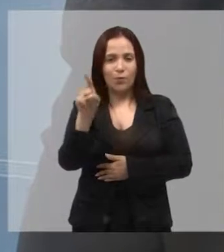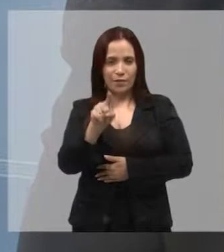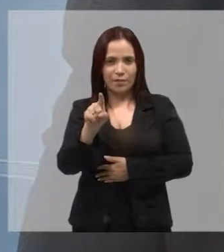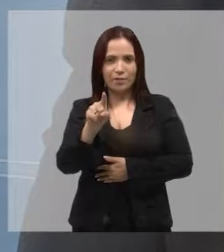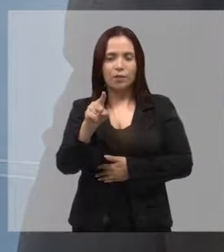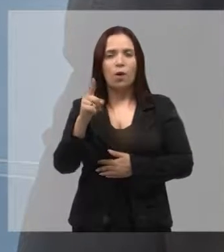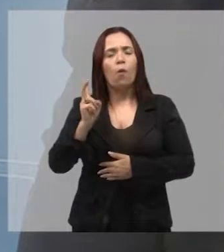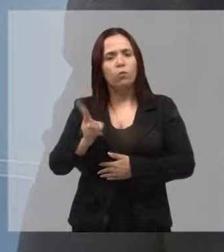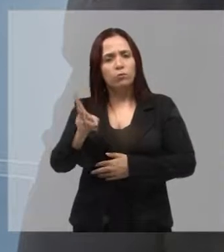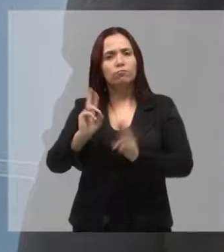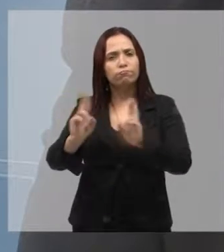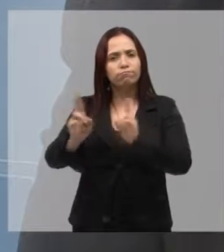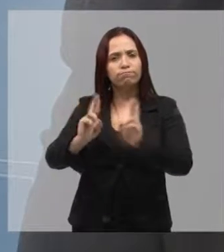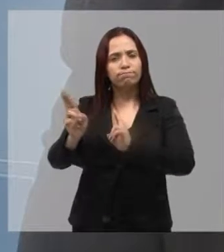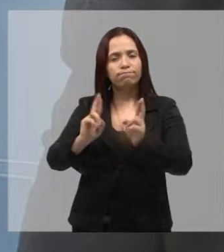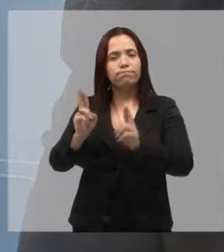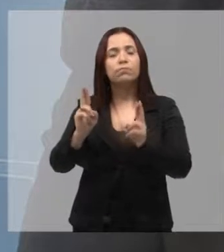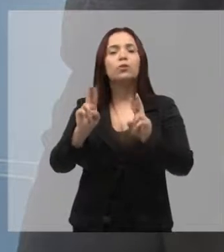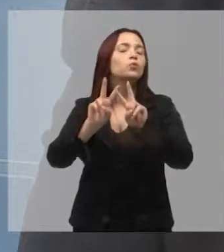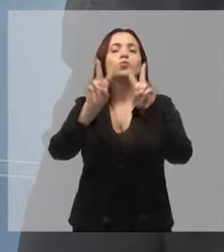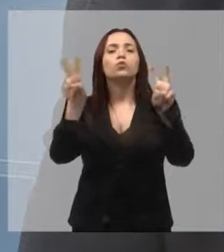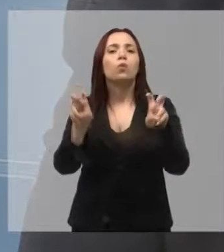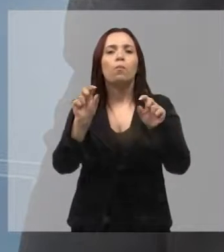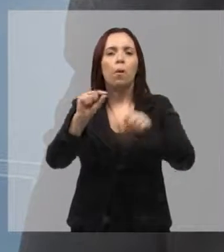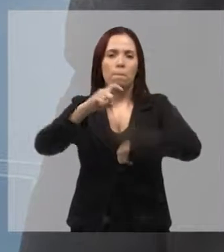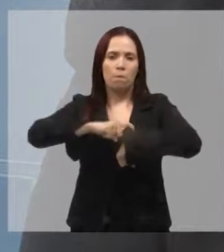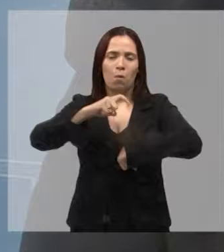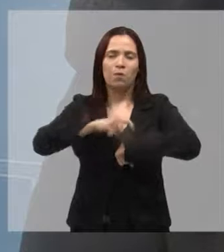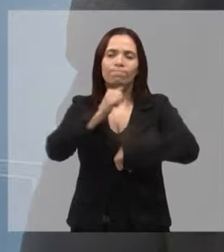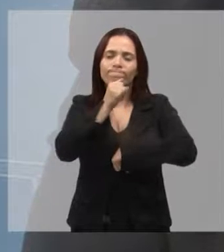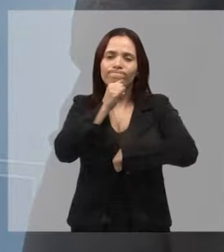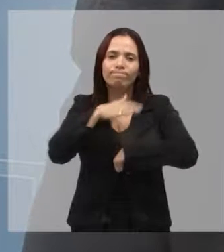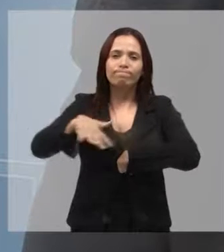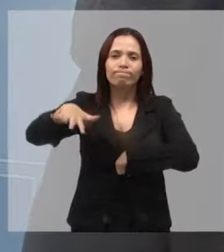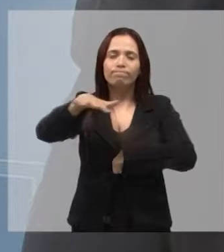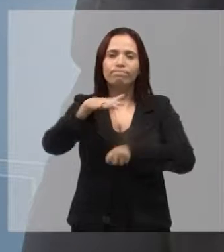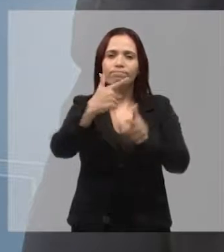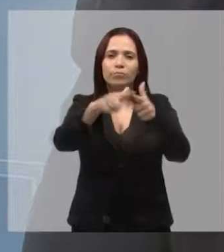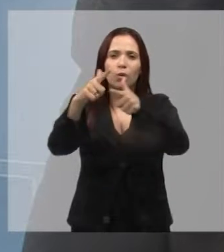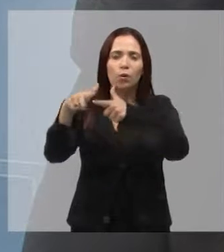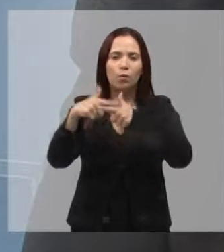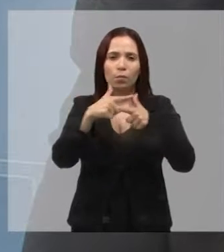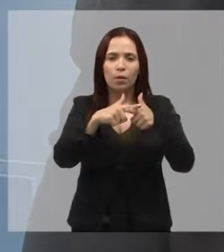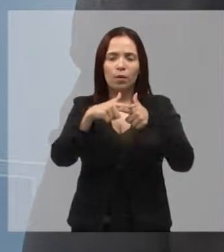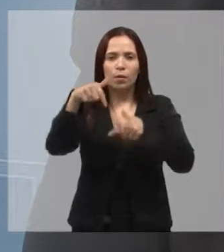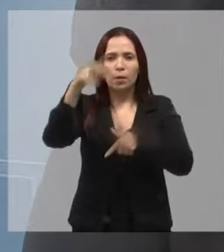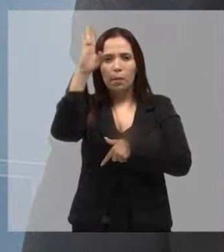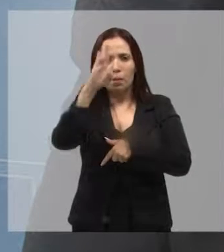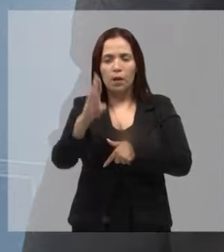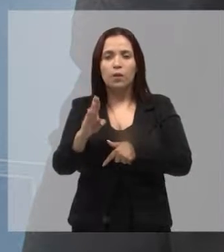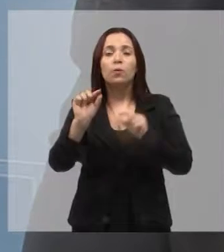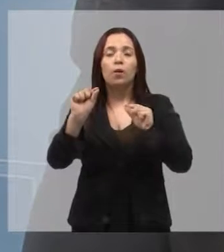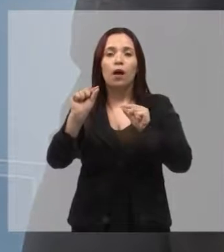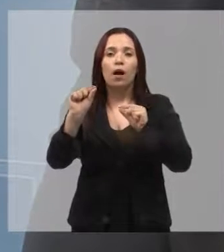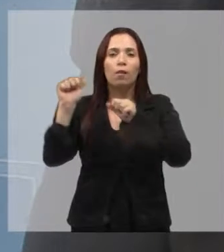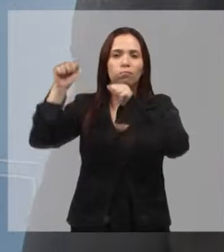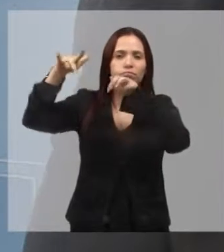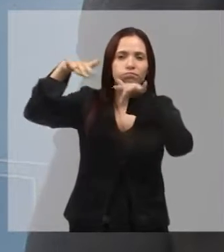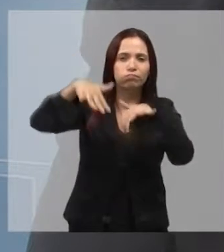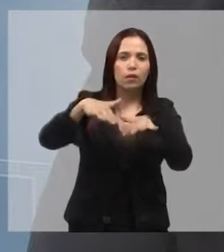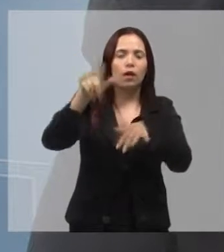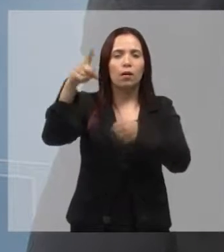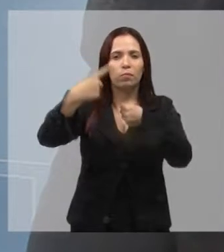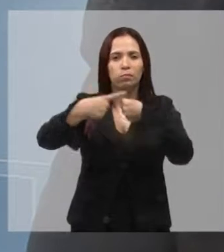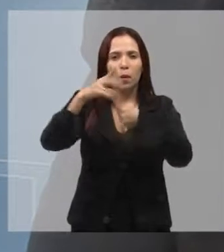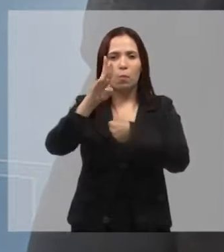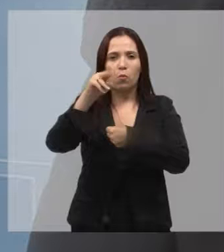Barbosa, para a gente analisar essa tristeza que é o momento que a gente vive, que é esse desastre que abateu sobre o Brasil, que é a questão do Brumadinho e